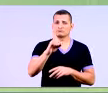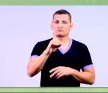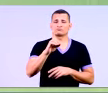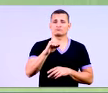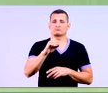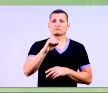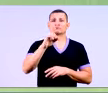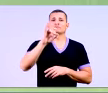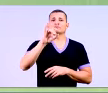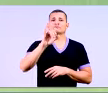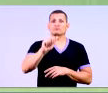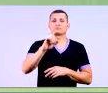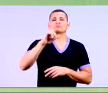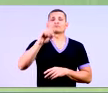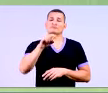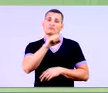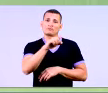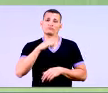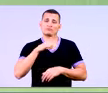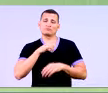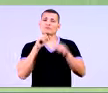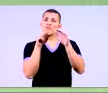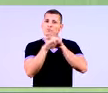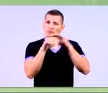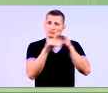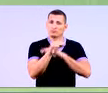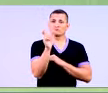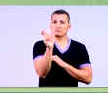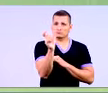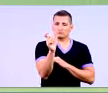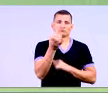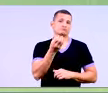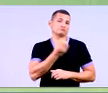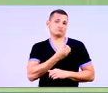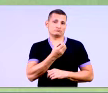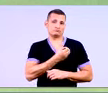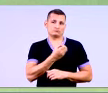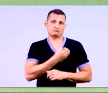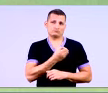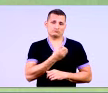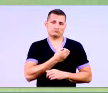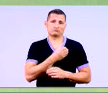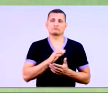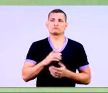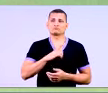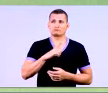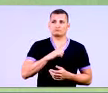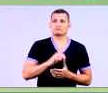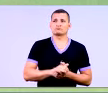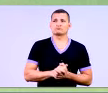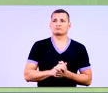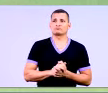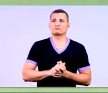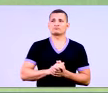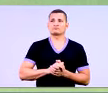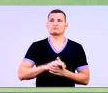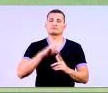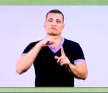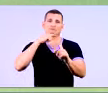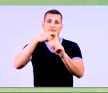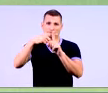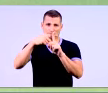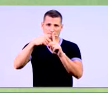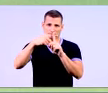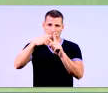ele recebe números inteiros positivos ou negativos